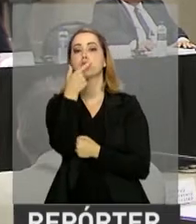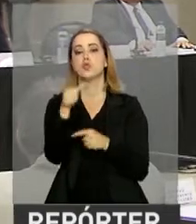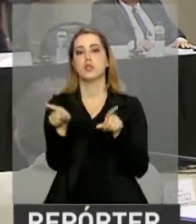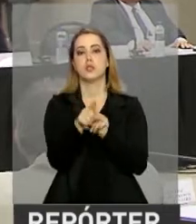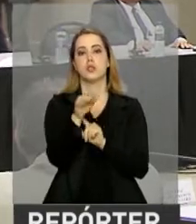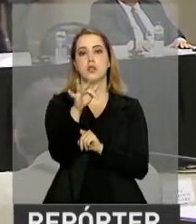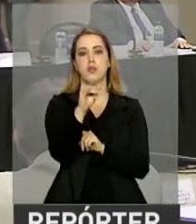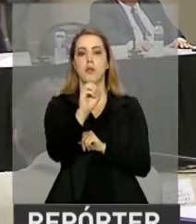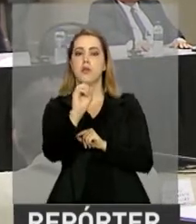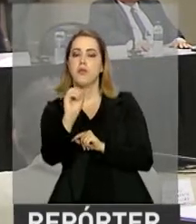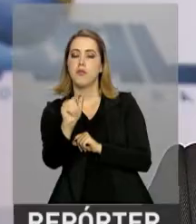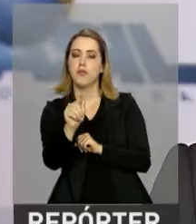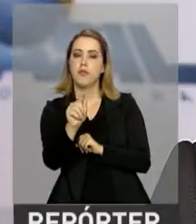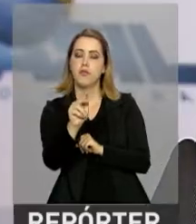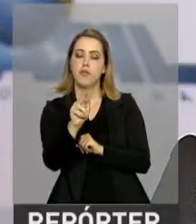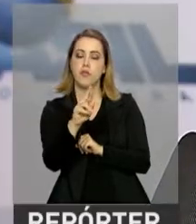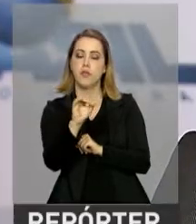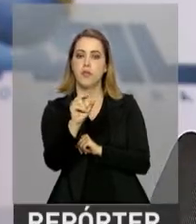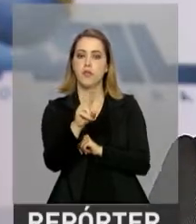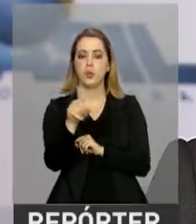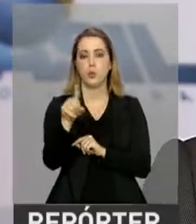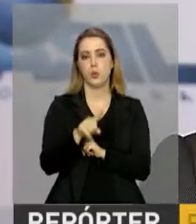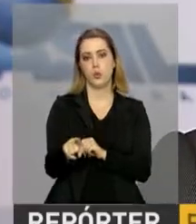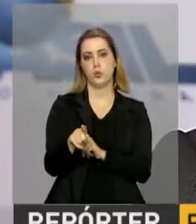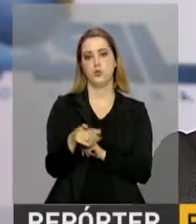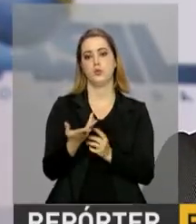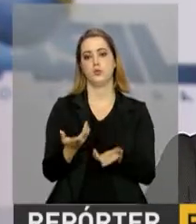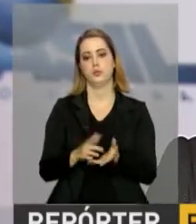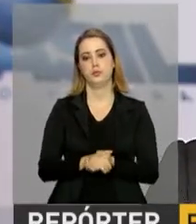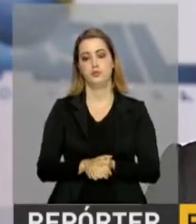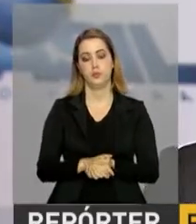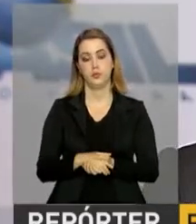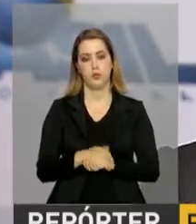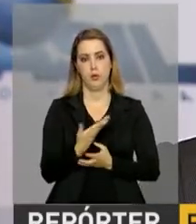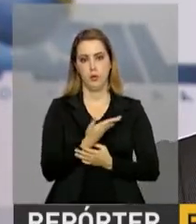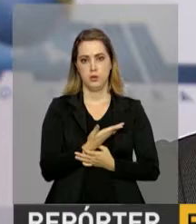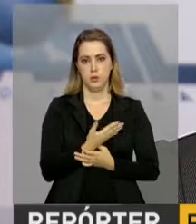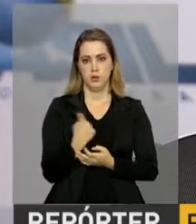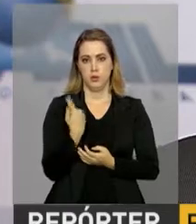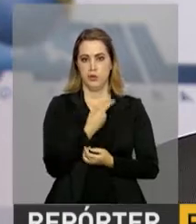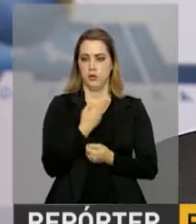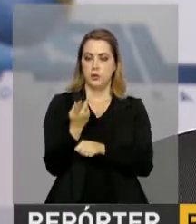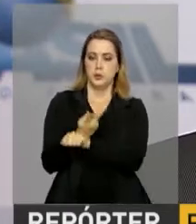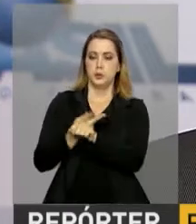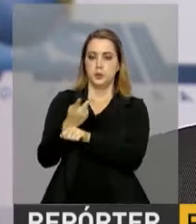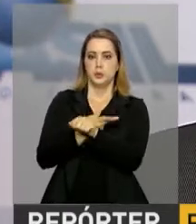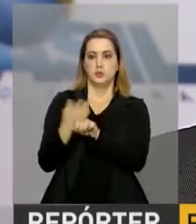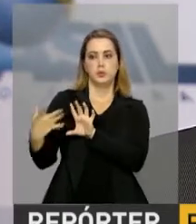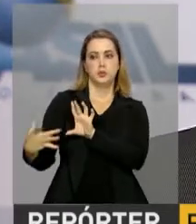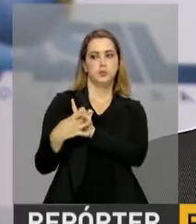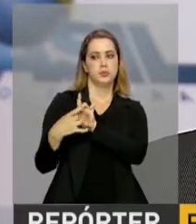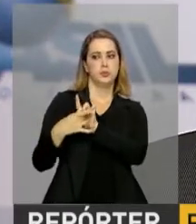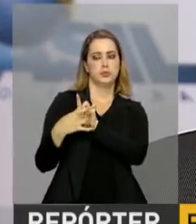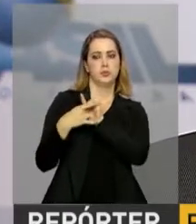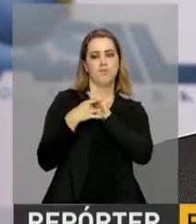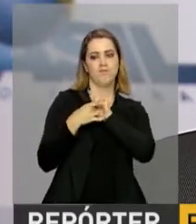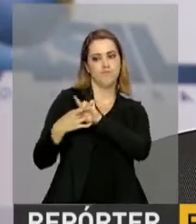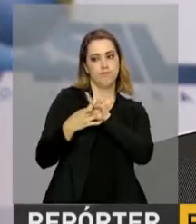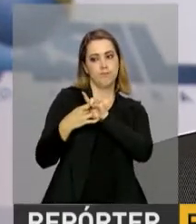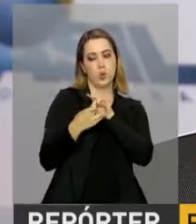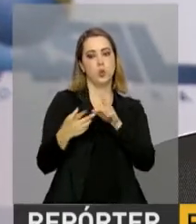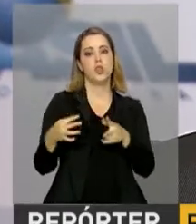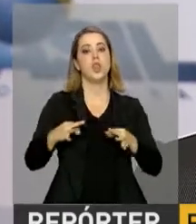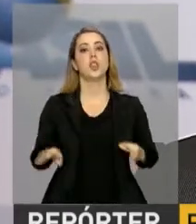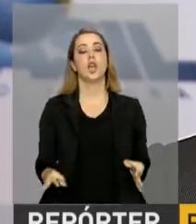butantã e tekke pa nós estamos buscando parceiros tecnológicos que tenham no seu pai belini outros mags outros